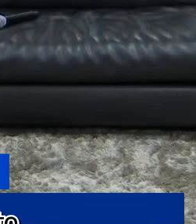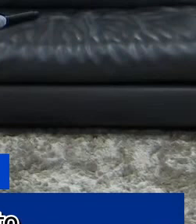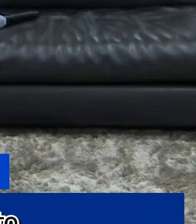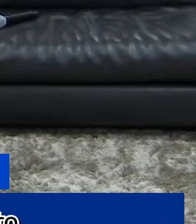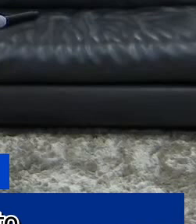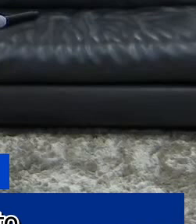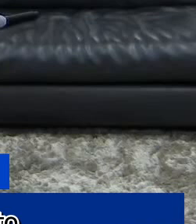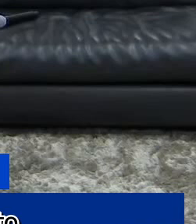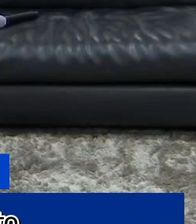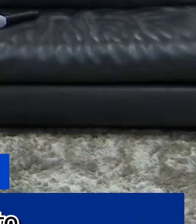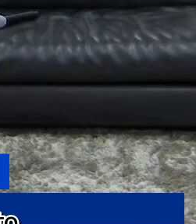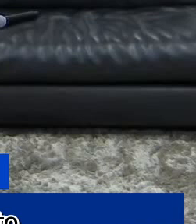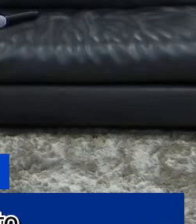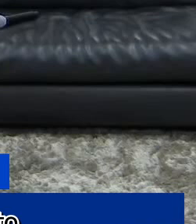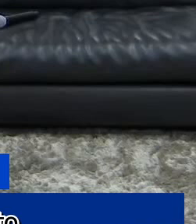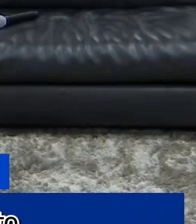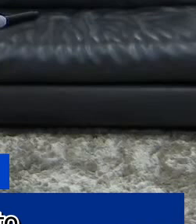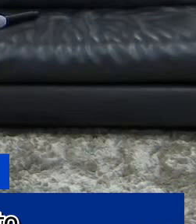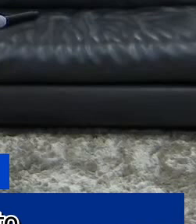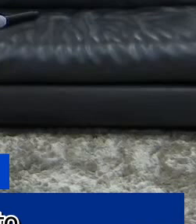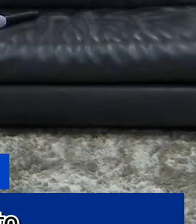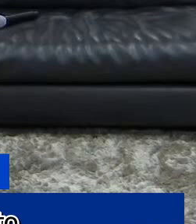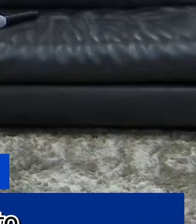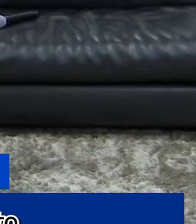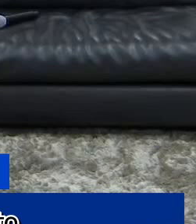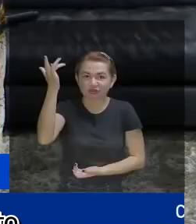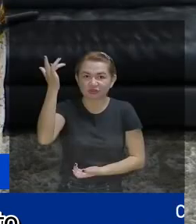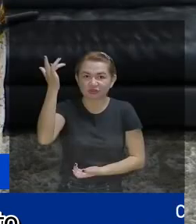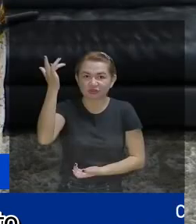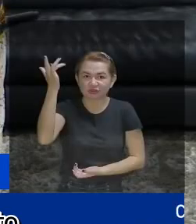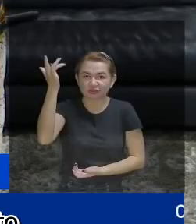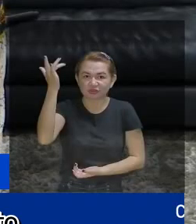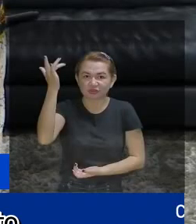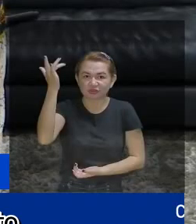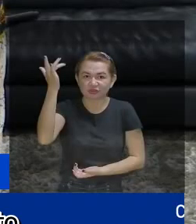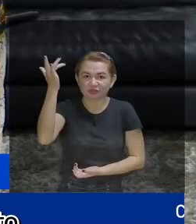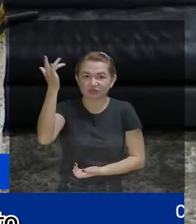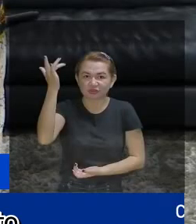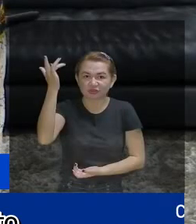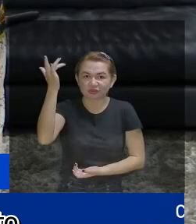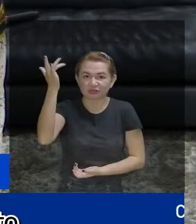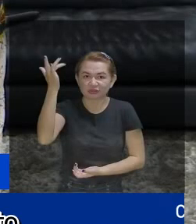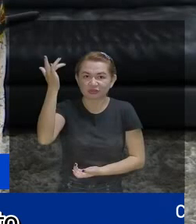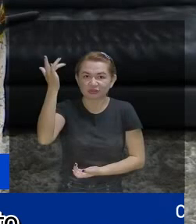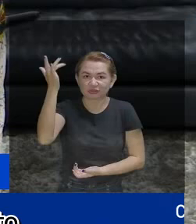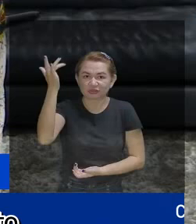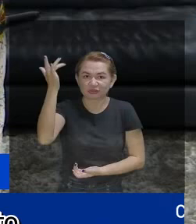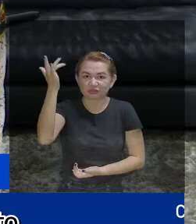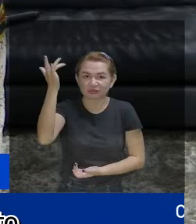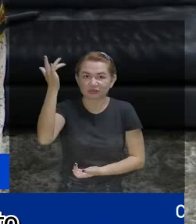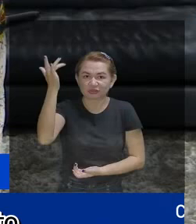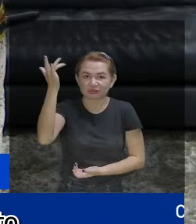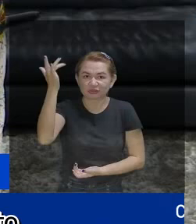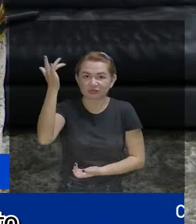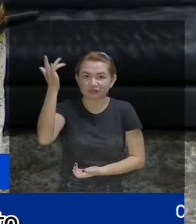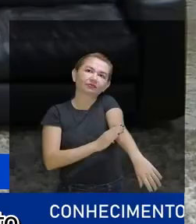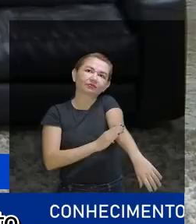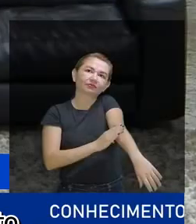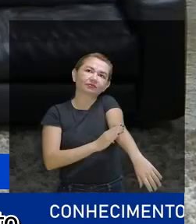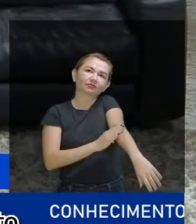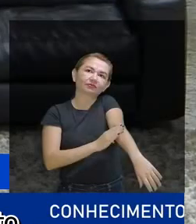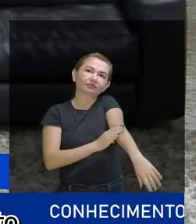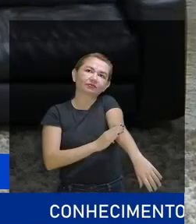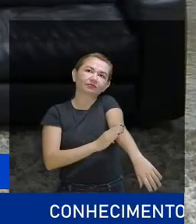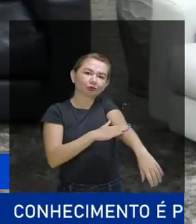Olha, a gente só pode rir do absurdo das pessoas se bronzeando, fazendo bronzeamento